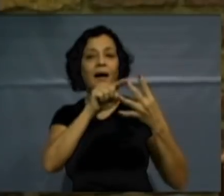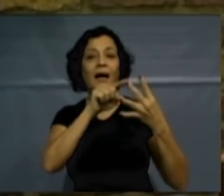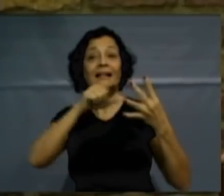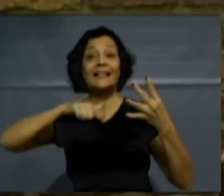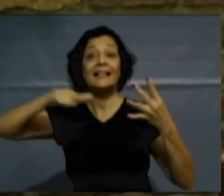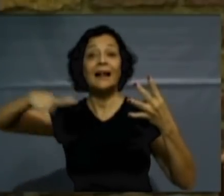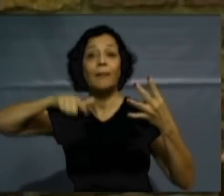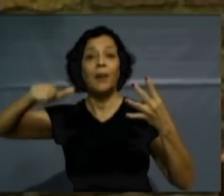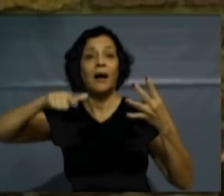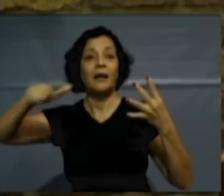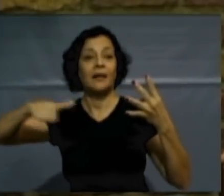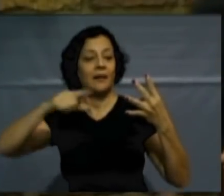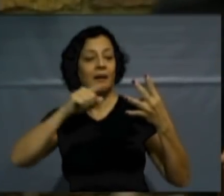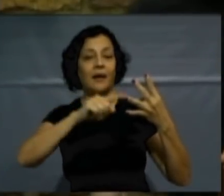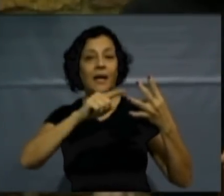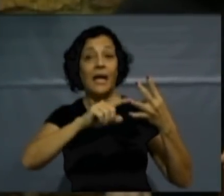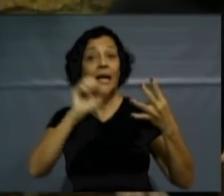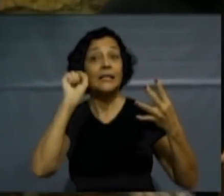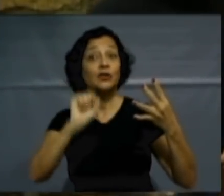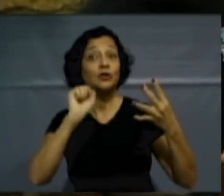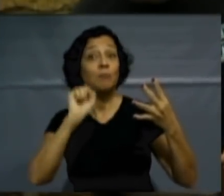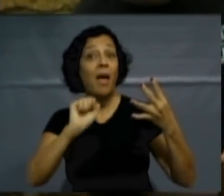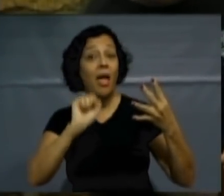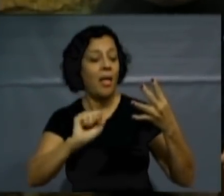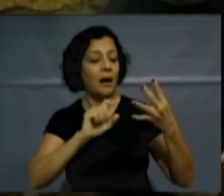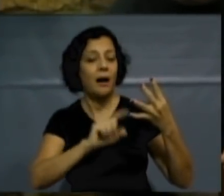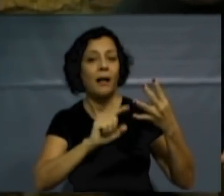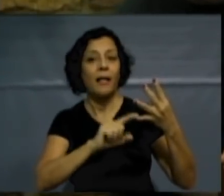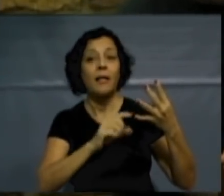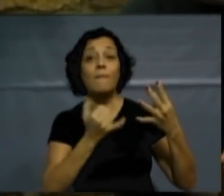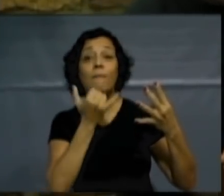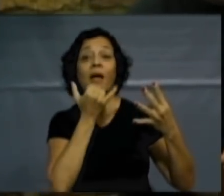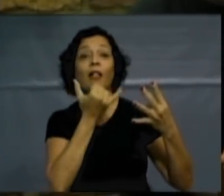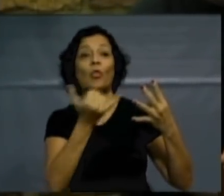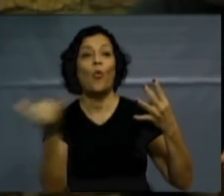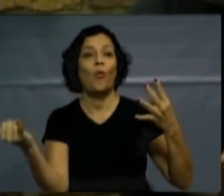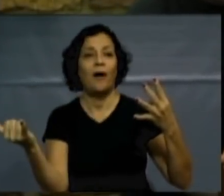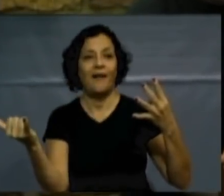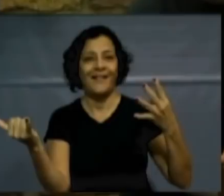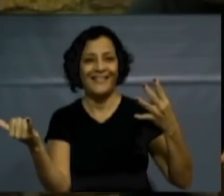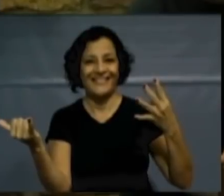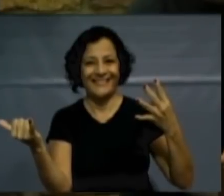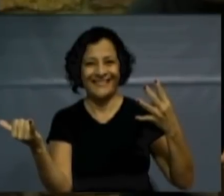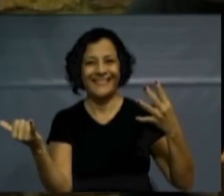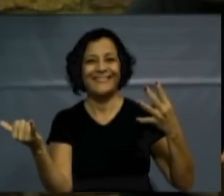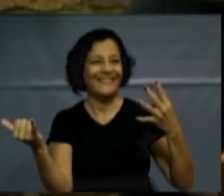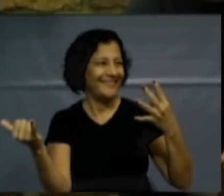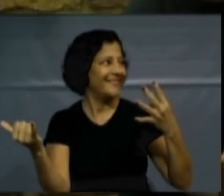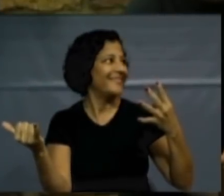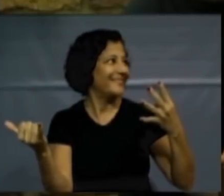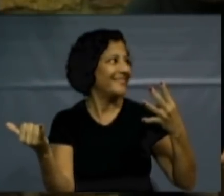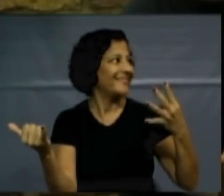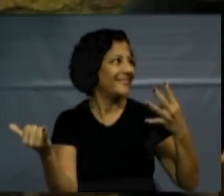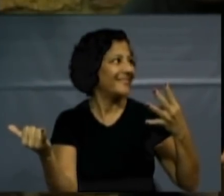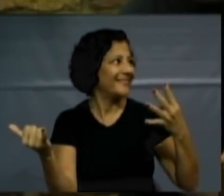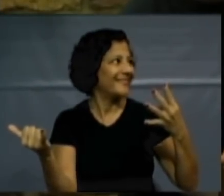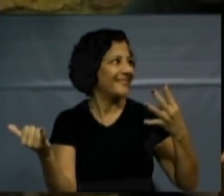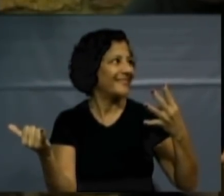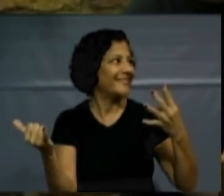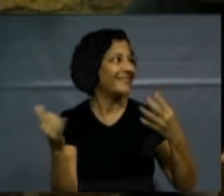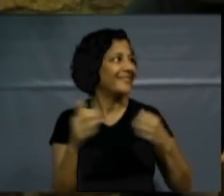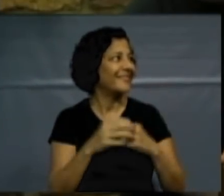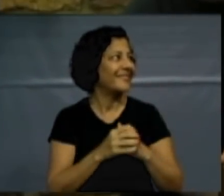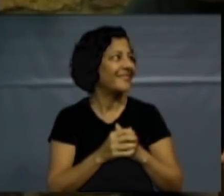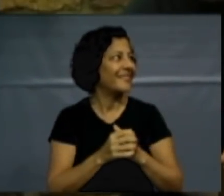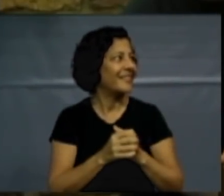trabalha, espera, perdoa. Minha amiga Gabi não está aqui, deve estar em casa assistindo ou irá assistir depois.